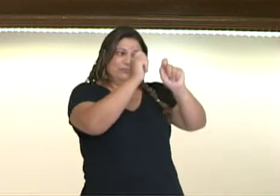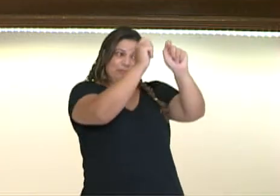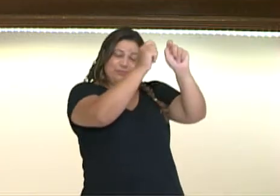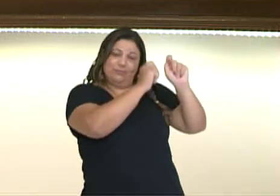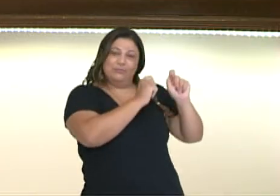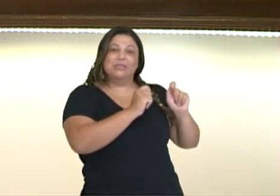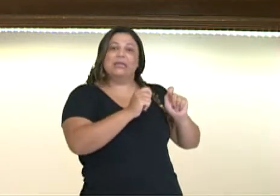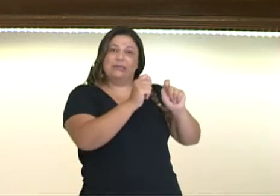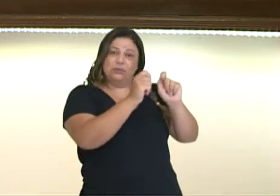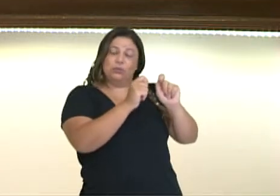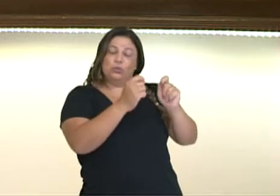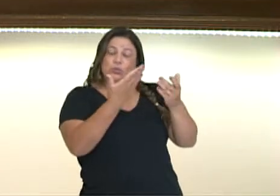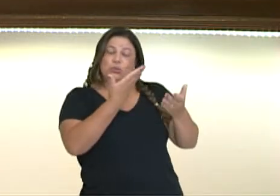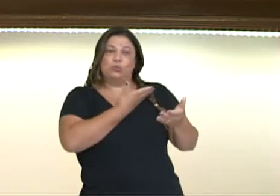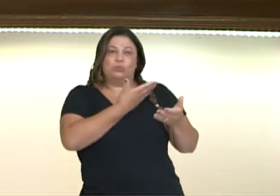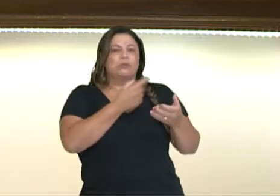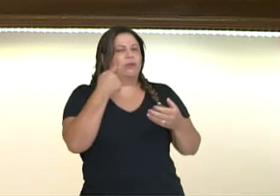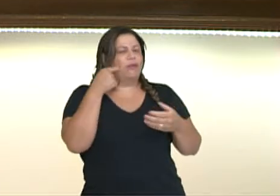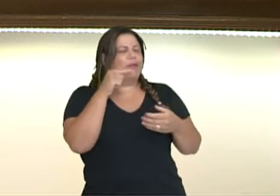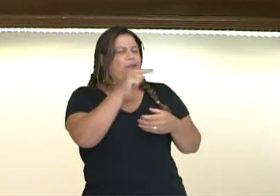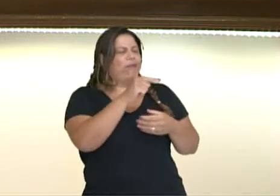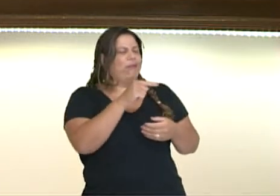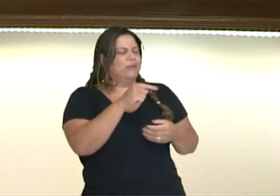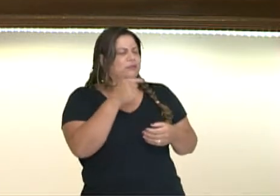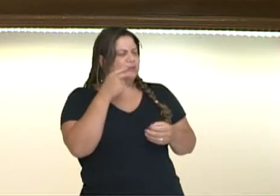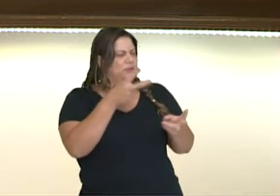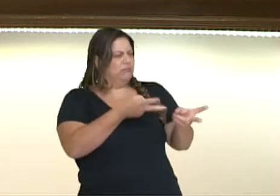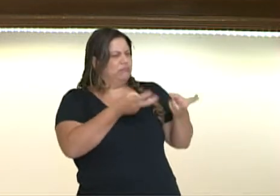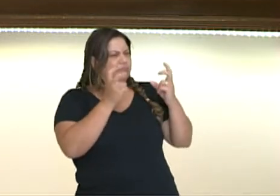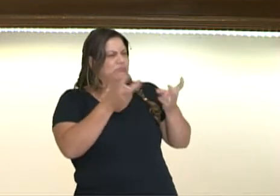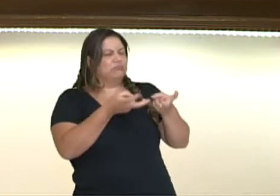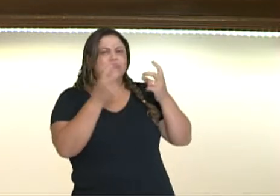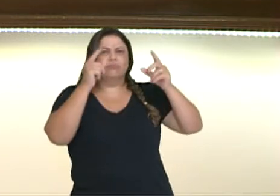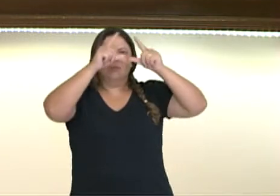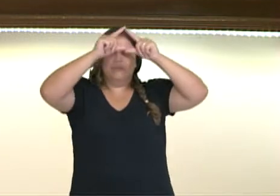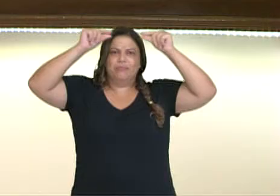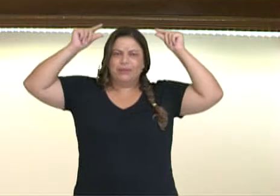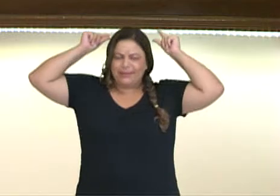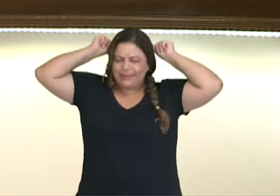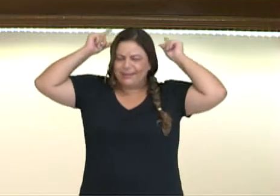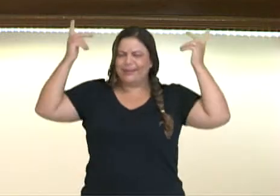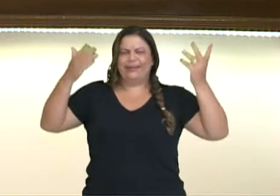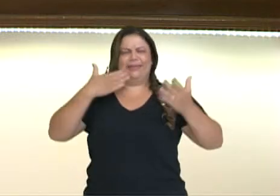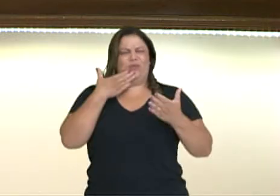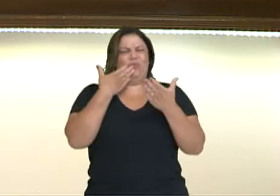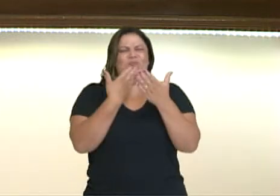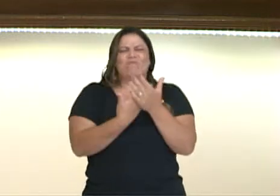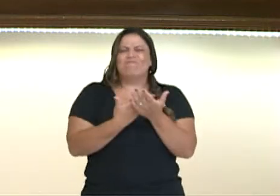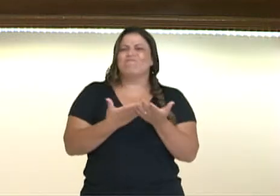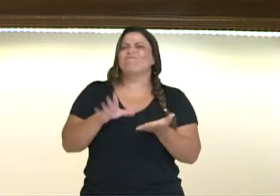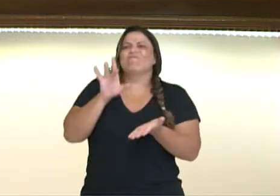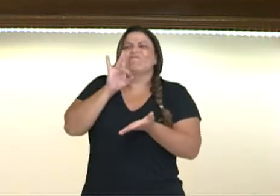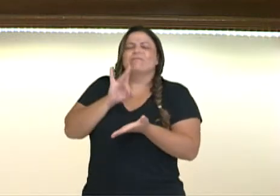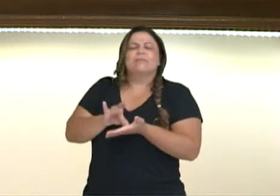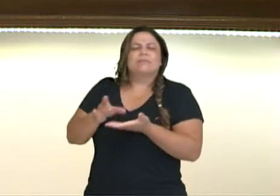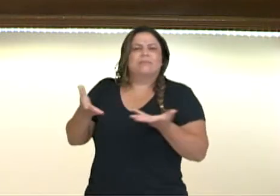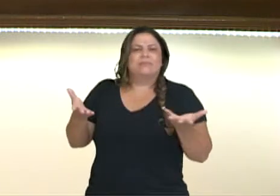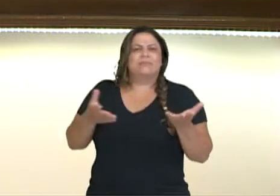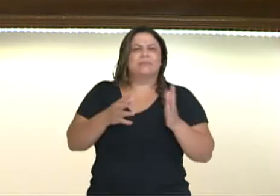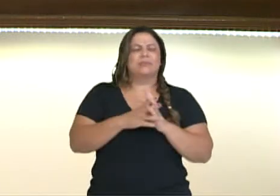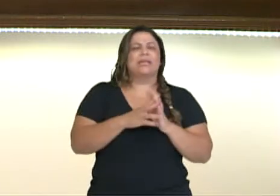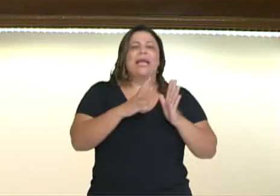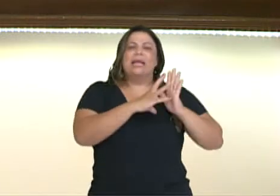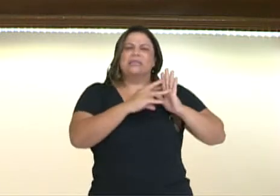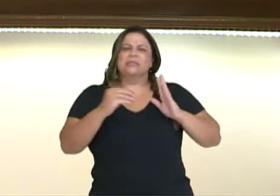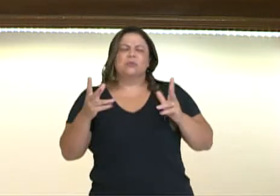E Donatello, ele se inspirou muito nas esculturas gregas, que são fantásticas, são muito realistas, né? E eles colocaram